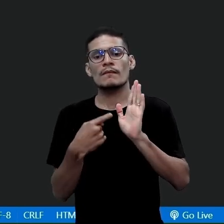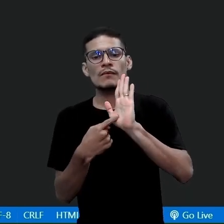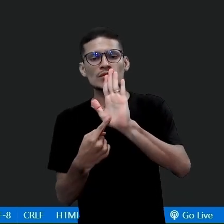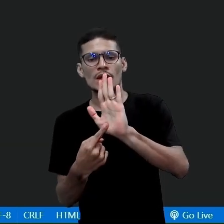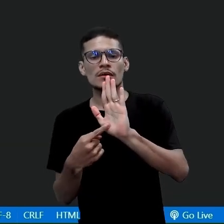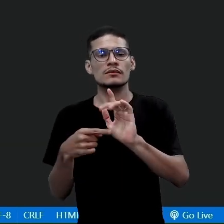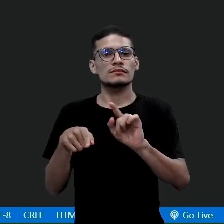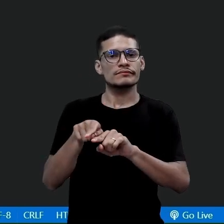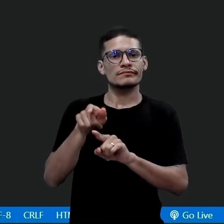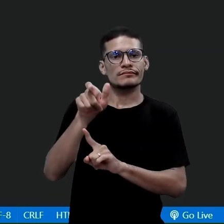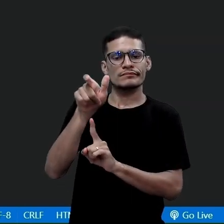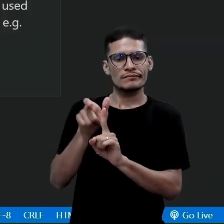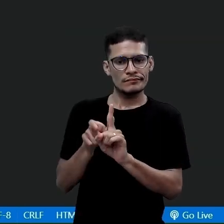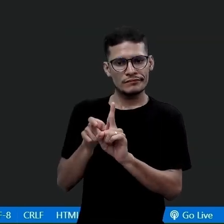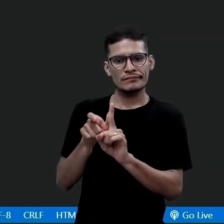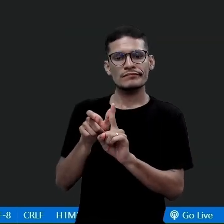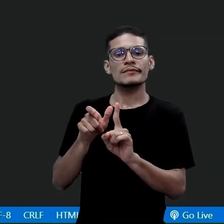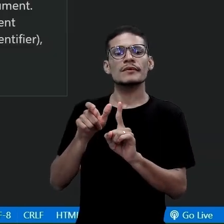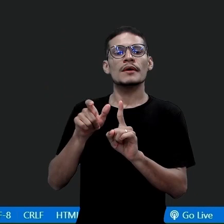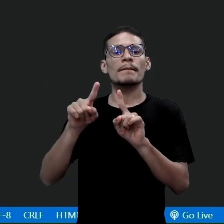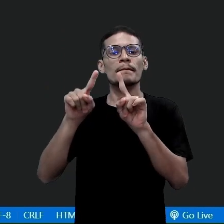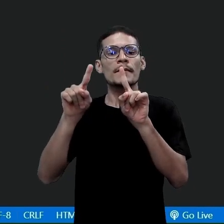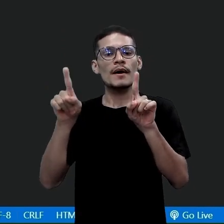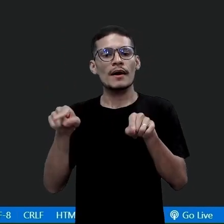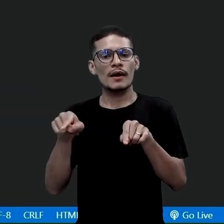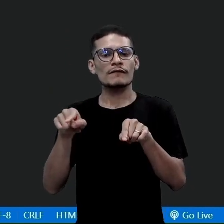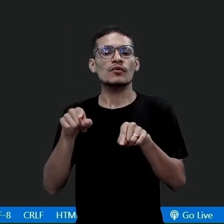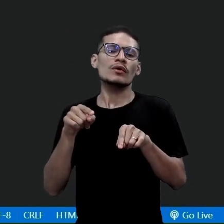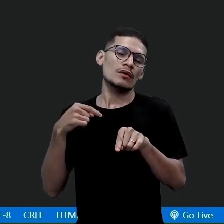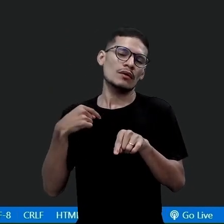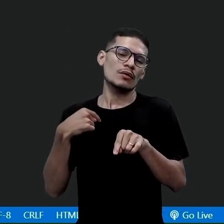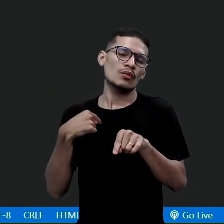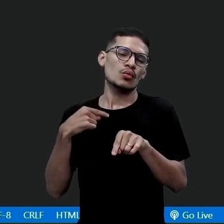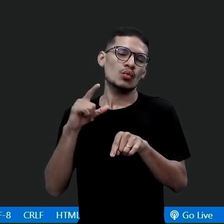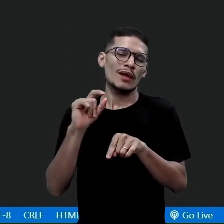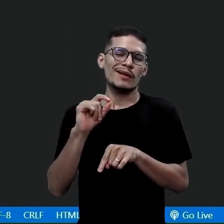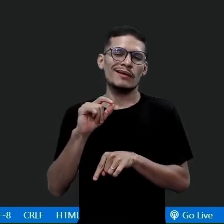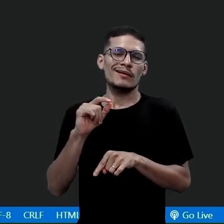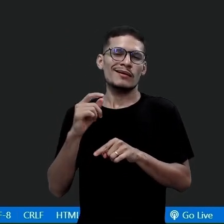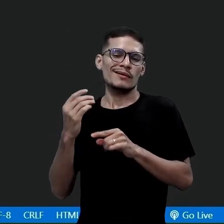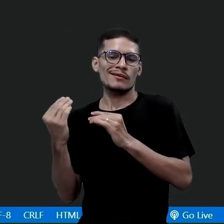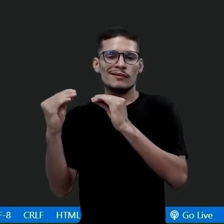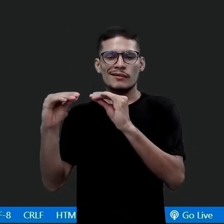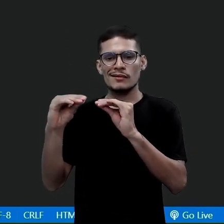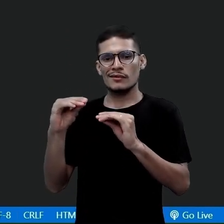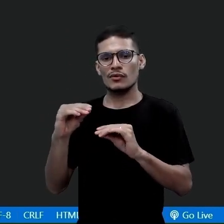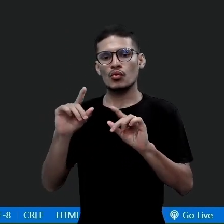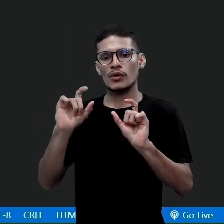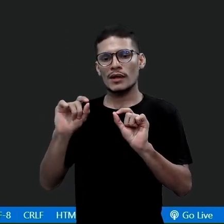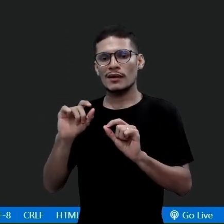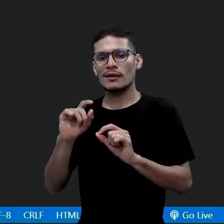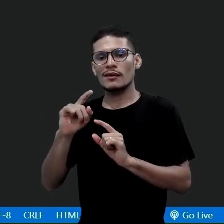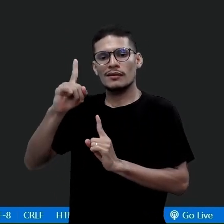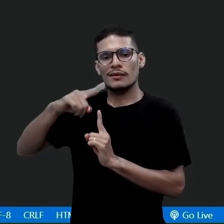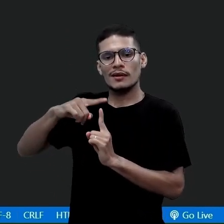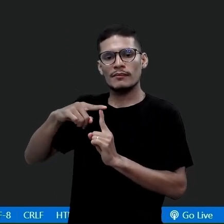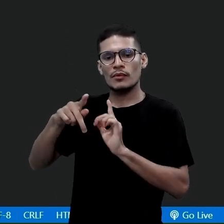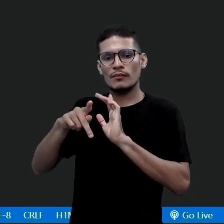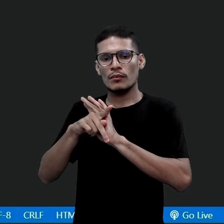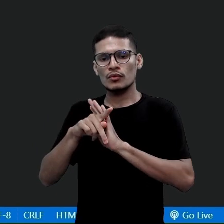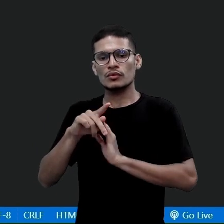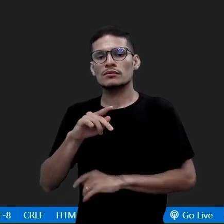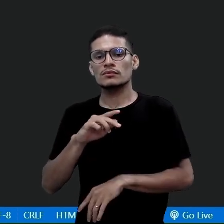gerados. No primeiro parágrafo, vou criar uma spam com a ID SJ de spam Jedi para receber os valores do objeto